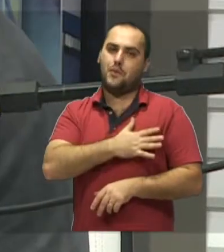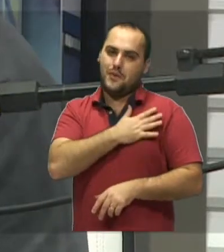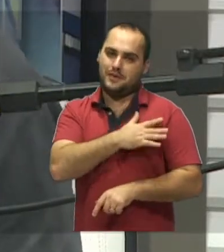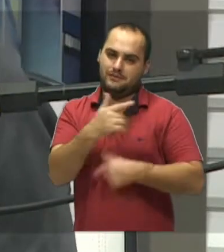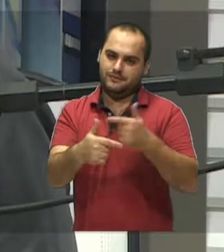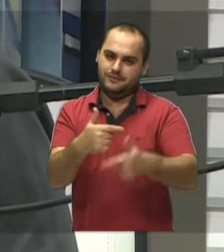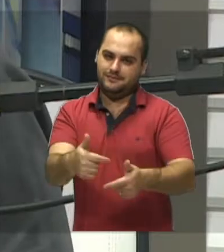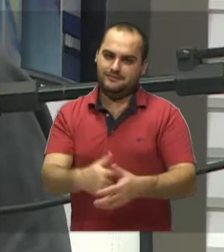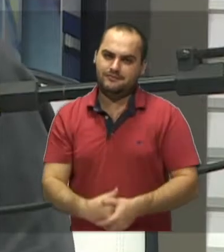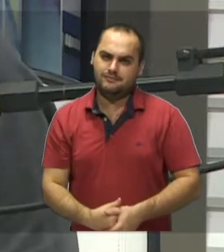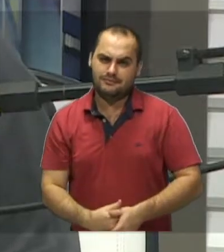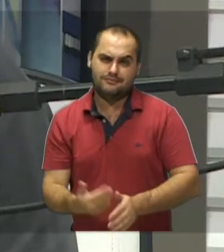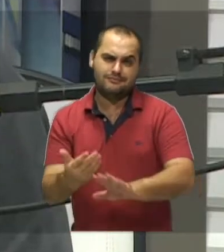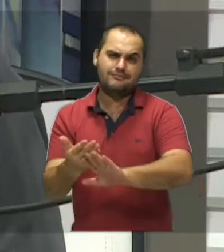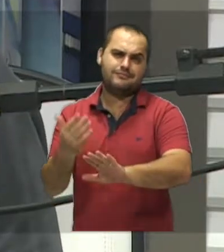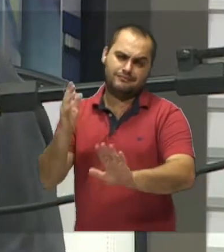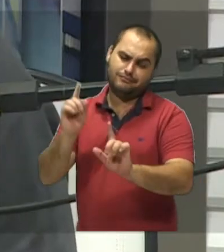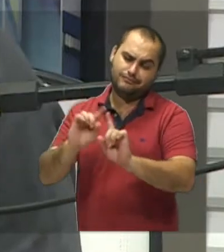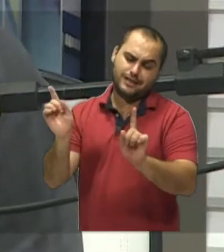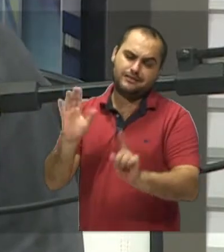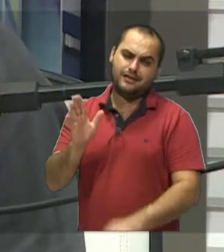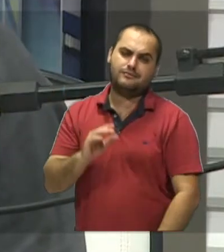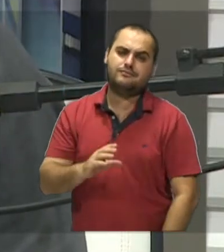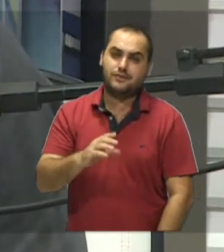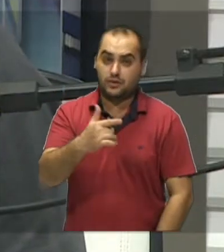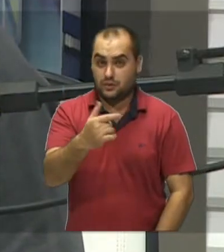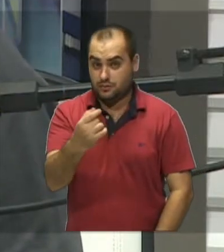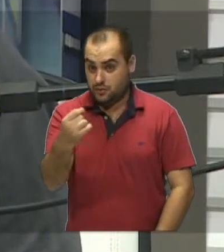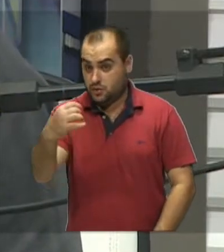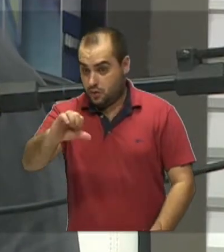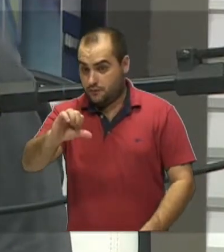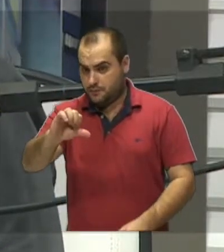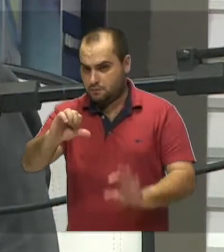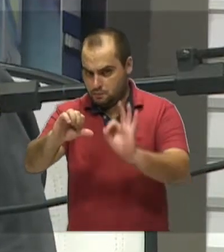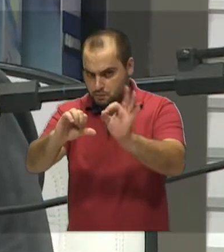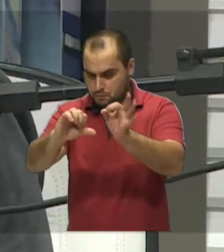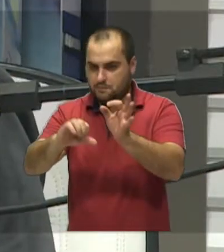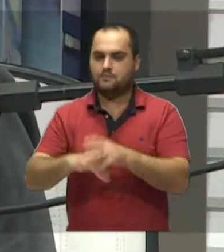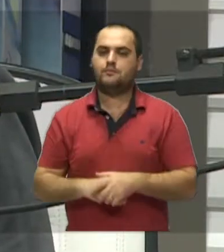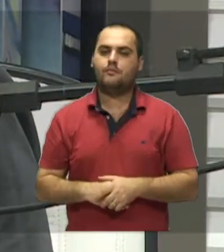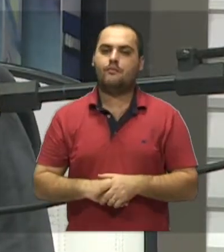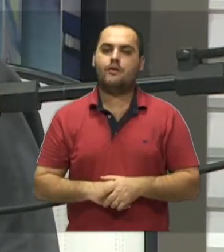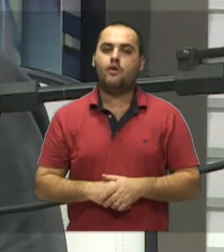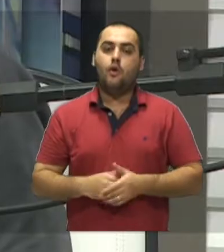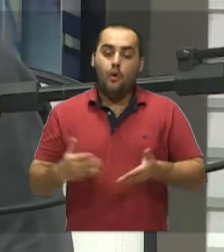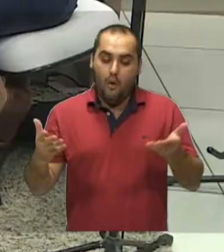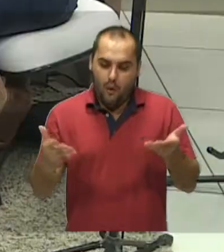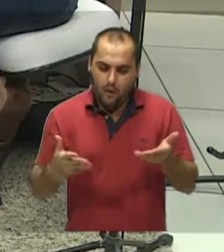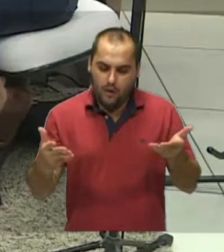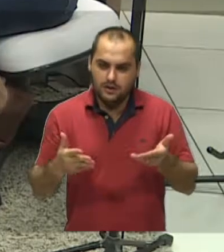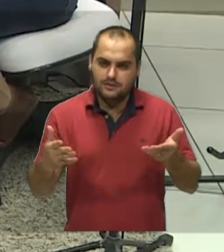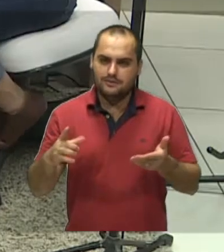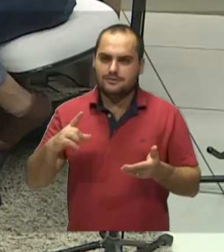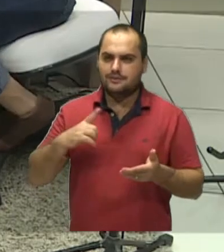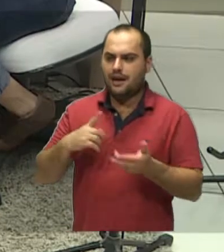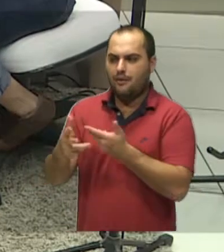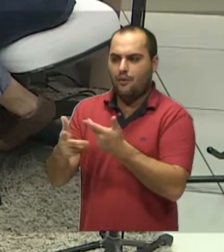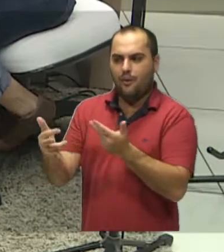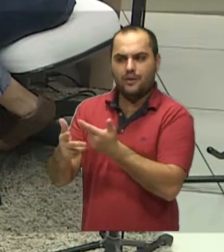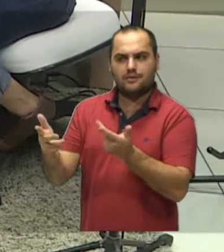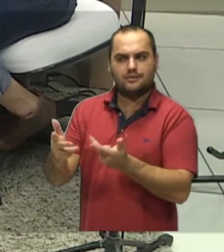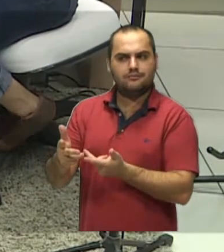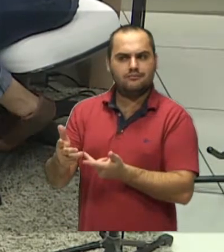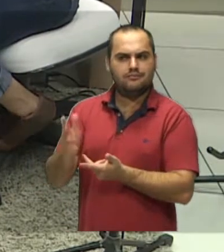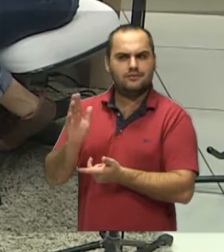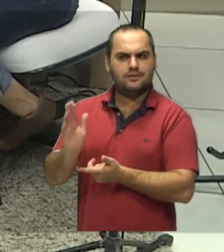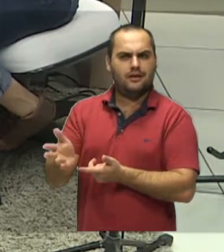depois de um tempo que você grava, por exemplo, o Cirandinha já é de 2009, como você falou. Hoje em dia, tem coisa ali que eu já faria diferente. Hoje em